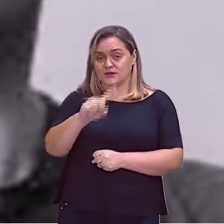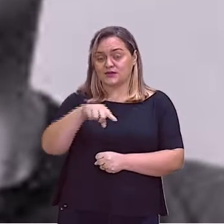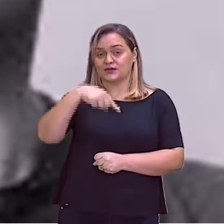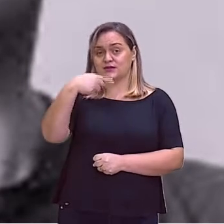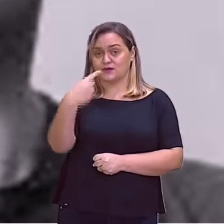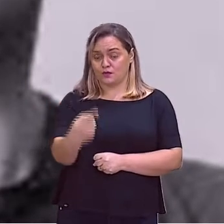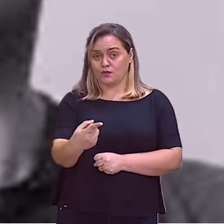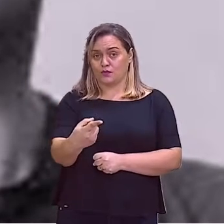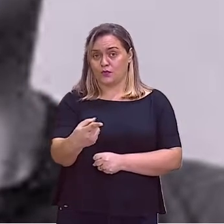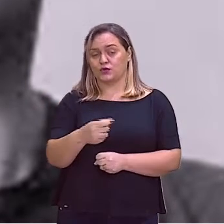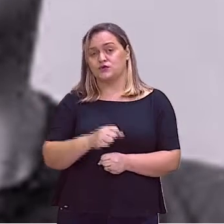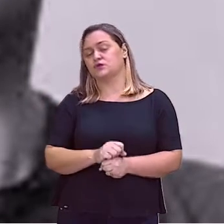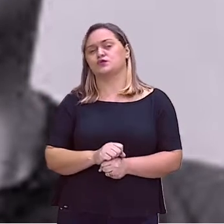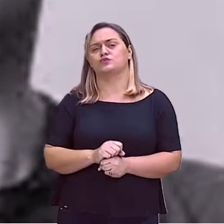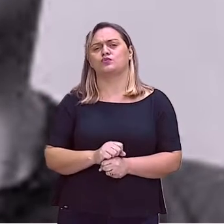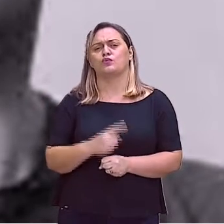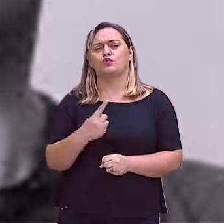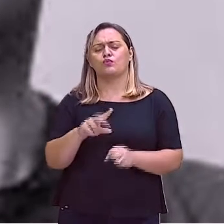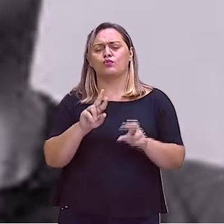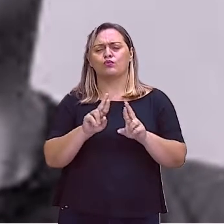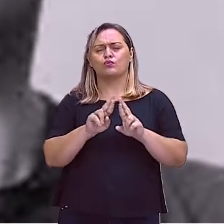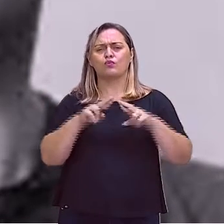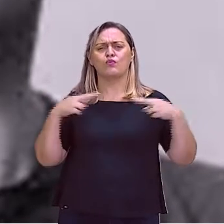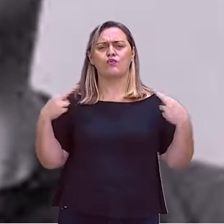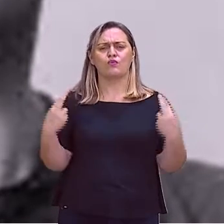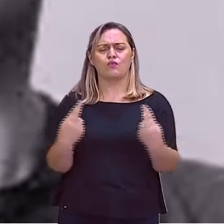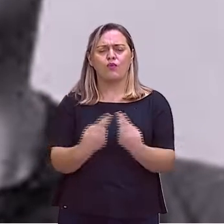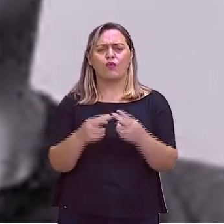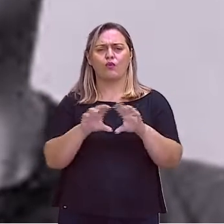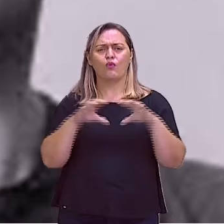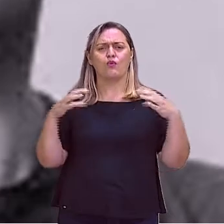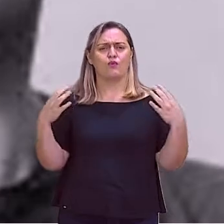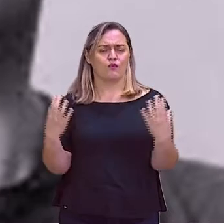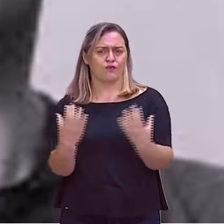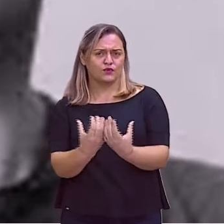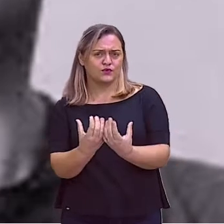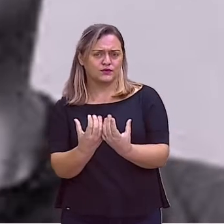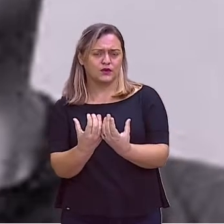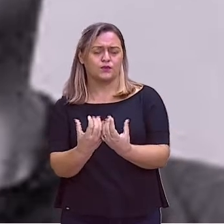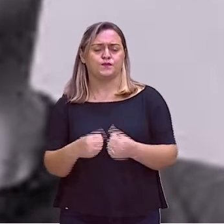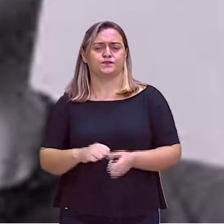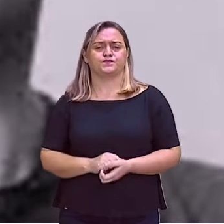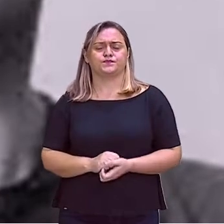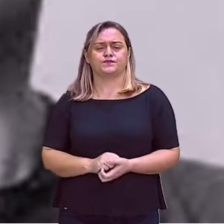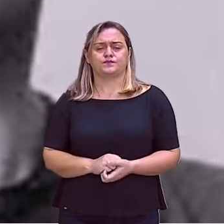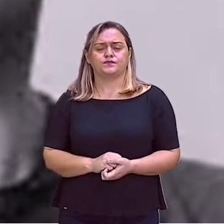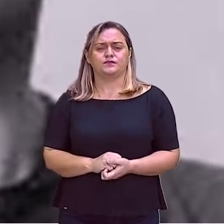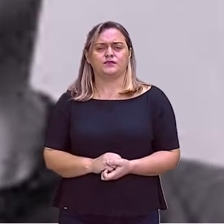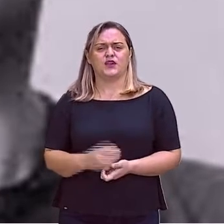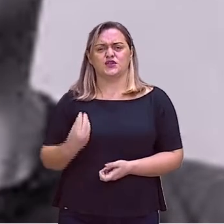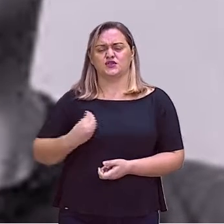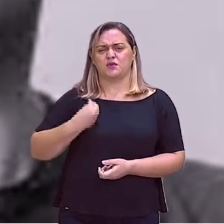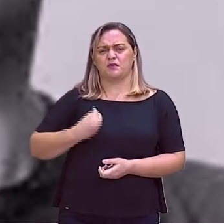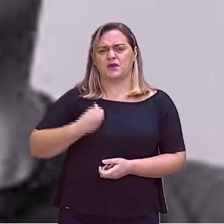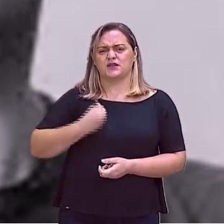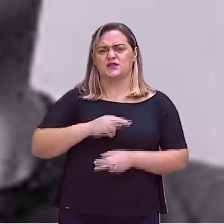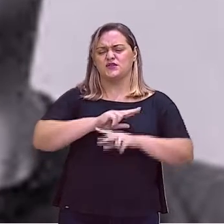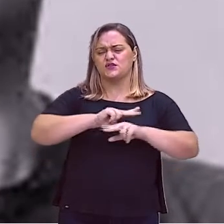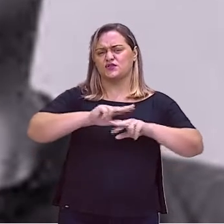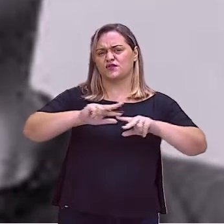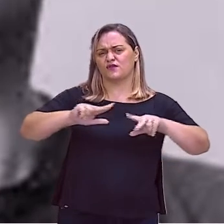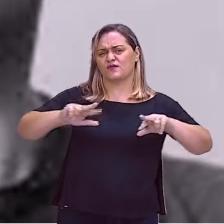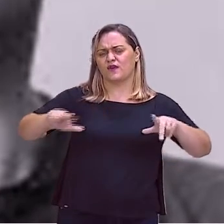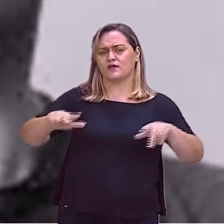1894, em uma convenção novamente realizada na Sorbonne, com a presença de delegados de